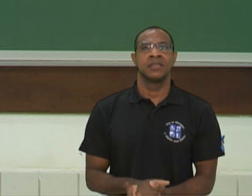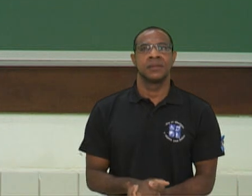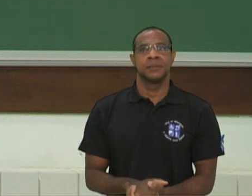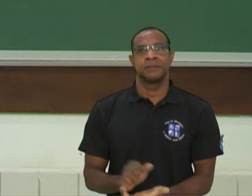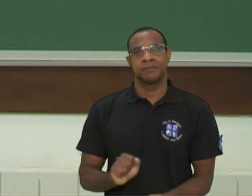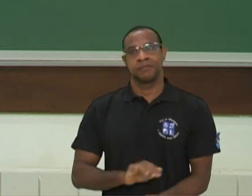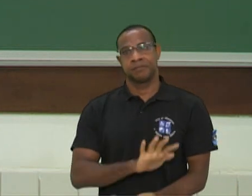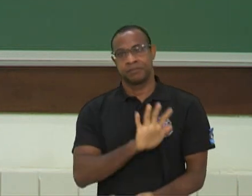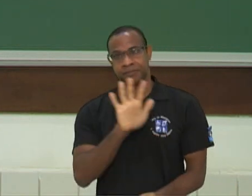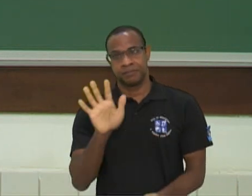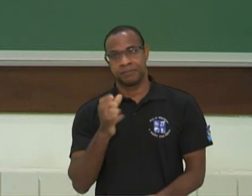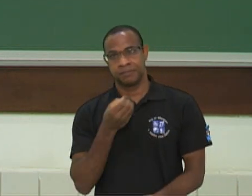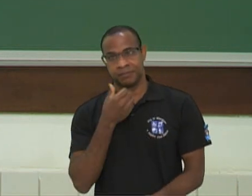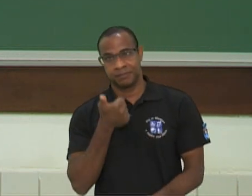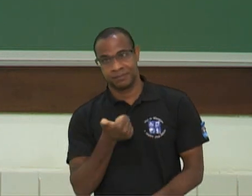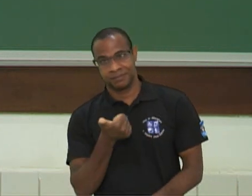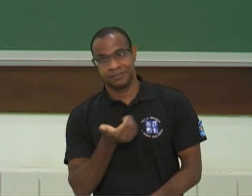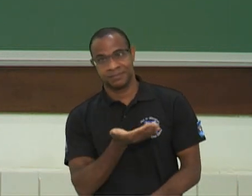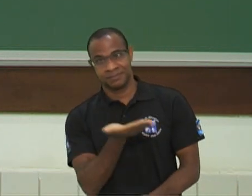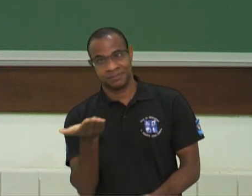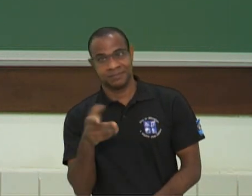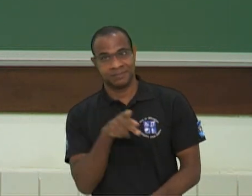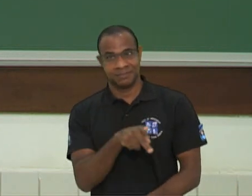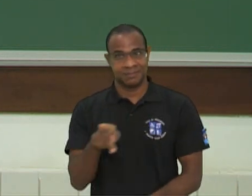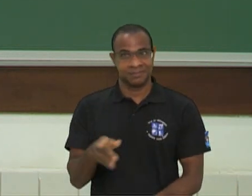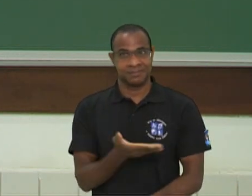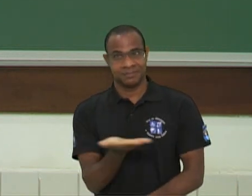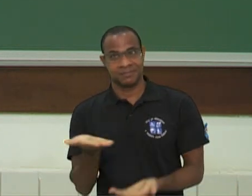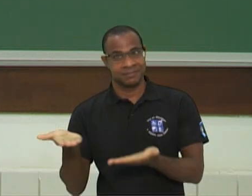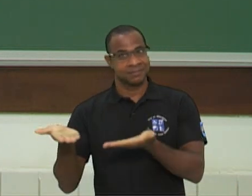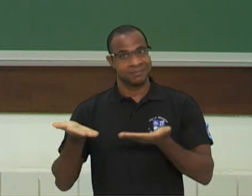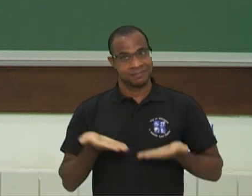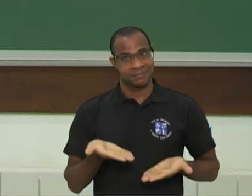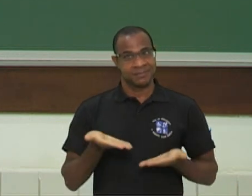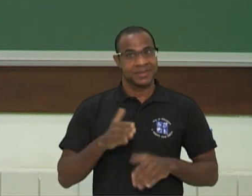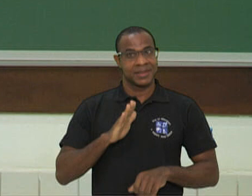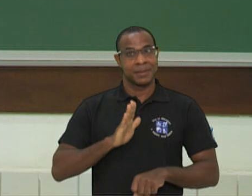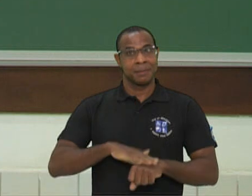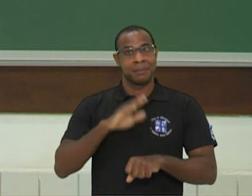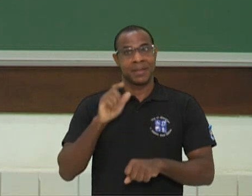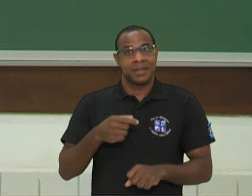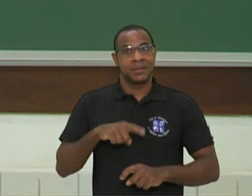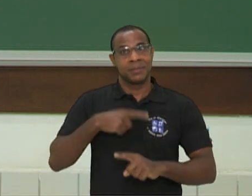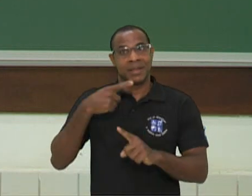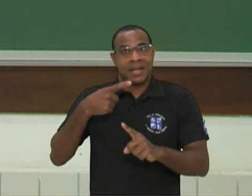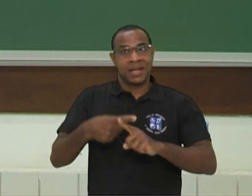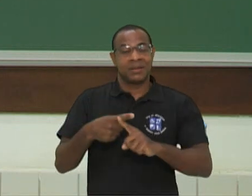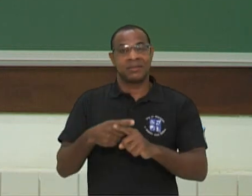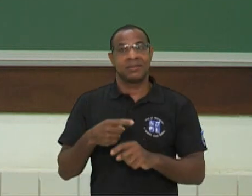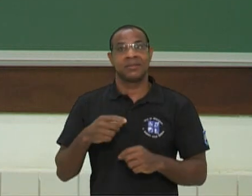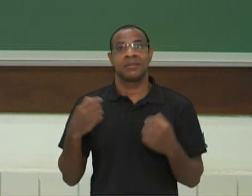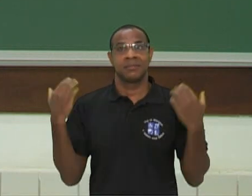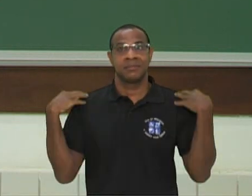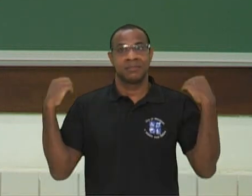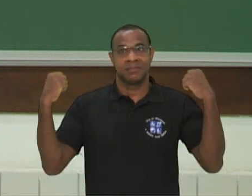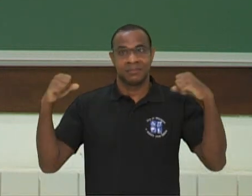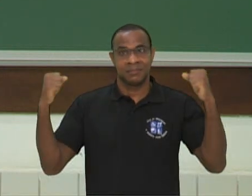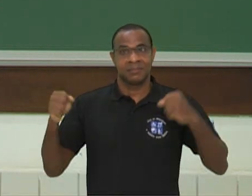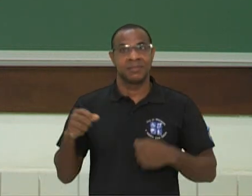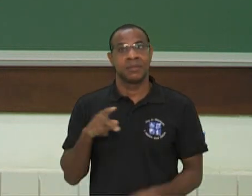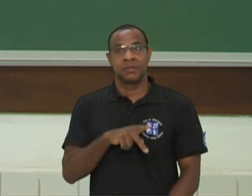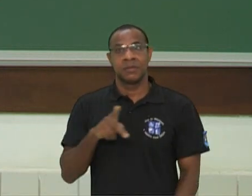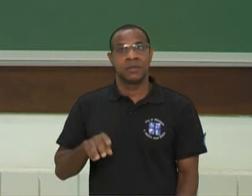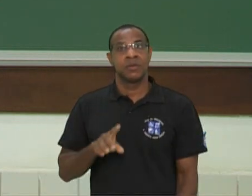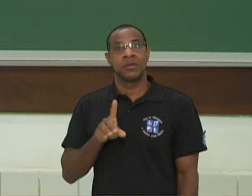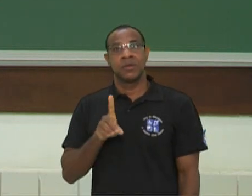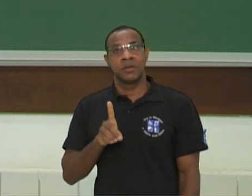Olá, alunos! Tudo bem com vocês? Olá, professores! Sejam bem-vindos a mais uma aula de Educação Física. Eu sou o professor Gilvano e